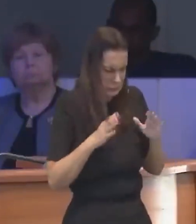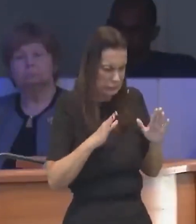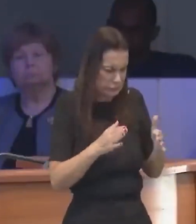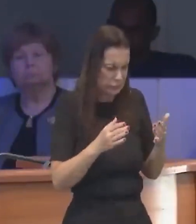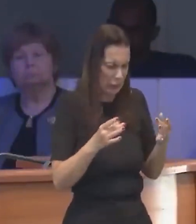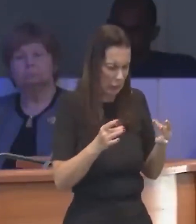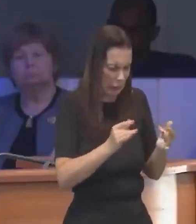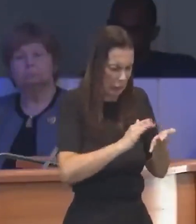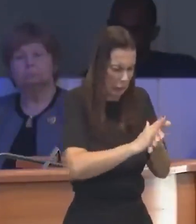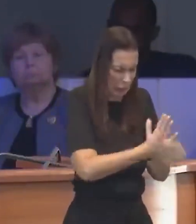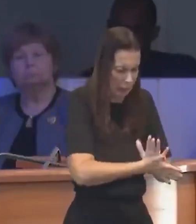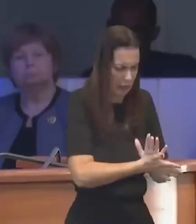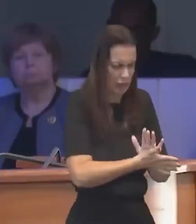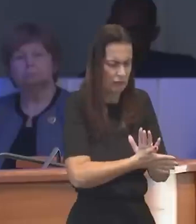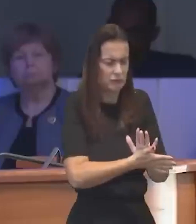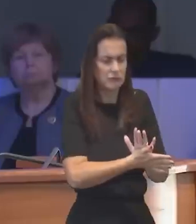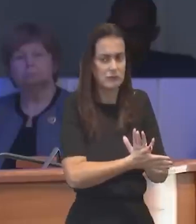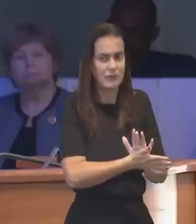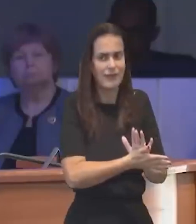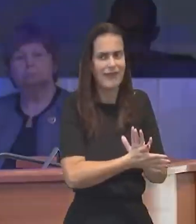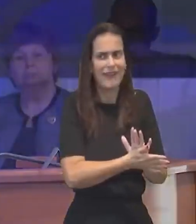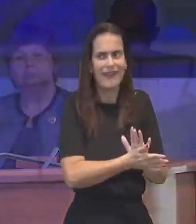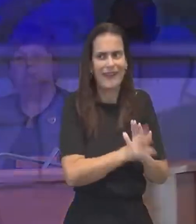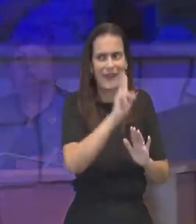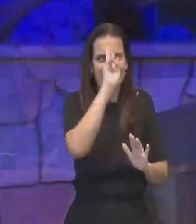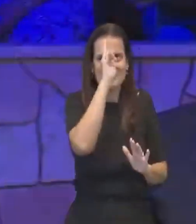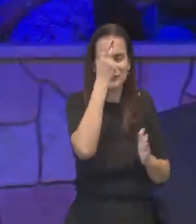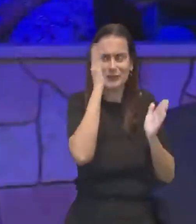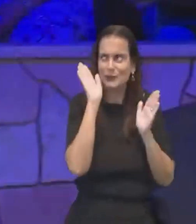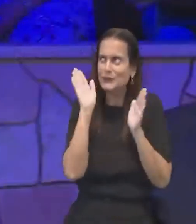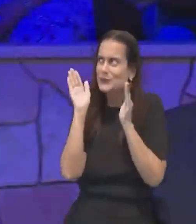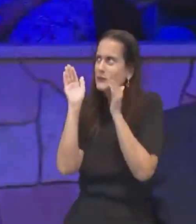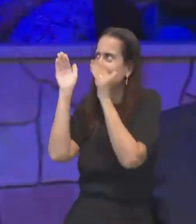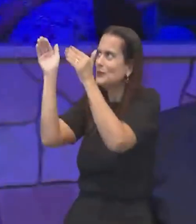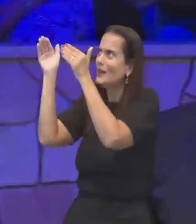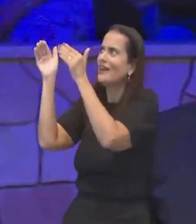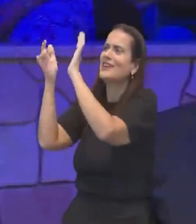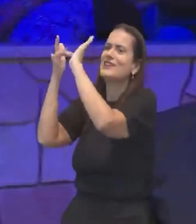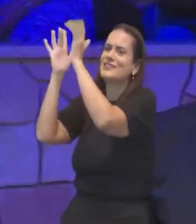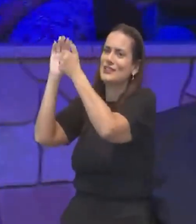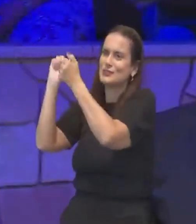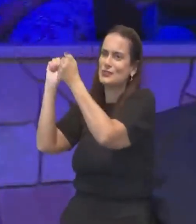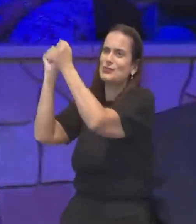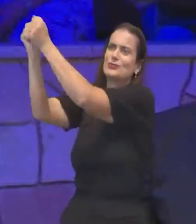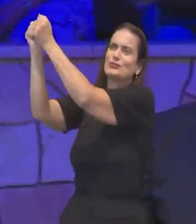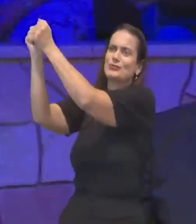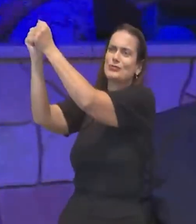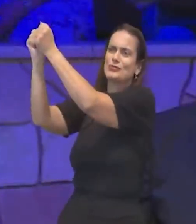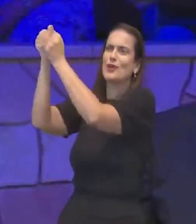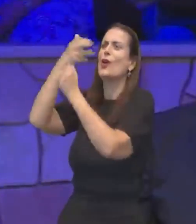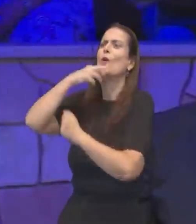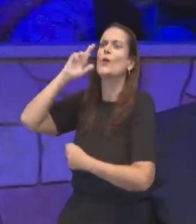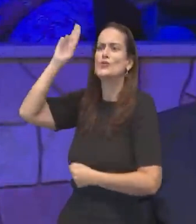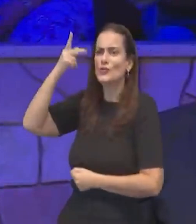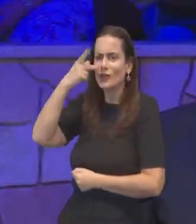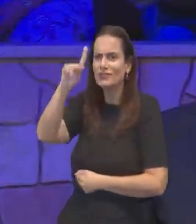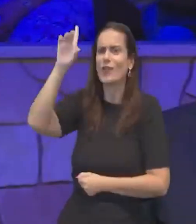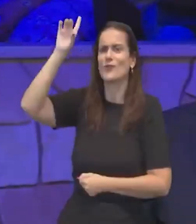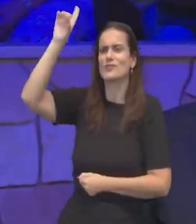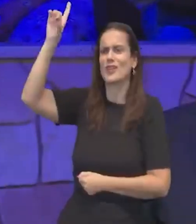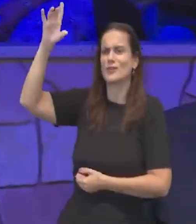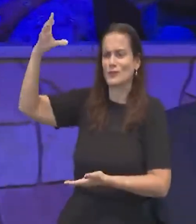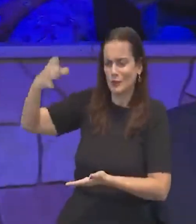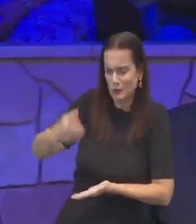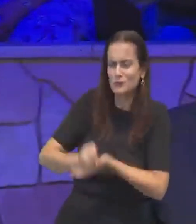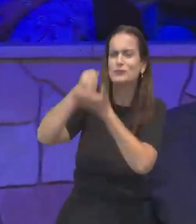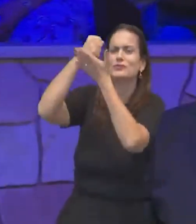tragédia, e dizer: eu tenho algo a mais. Abra os olhos, eu estou contigo, eu sou o teu Deus, eu sou o teu